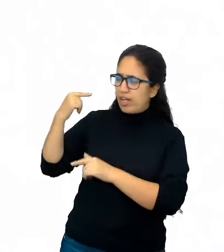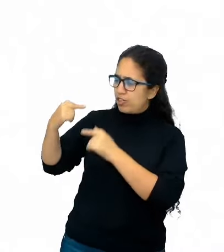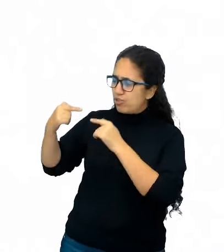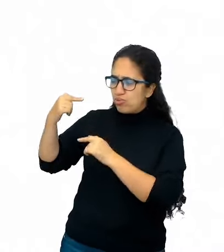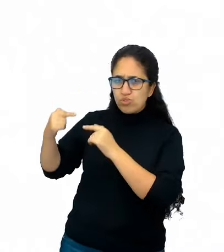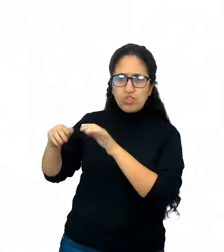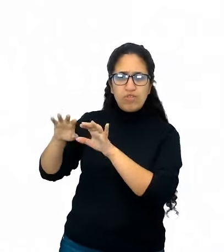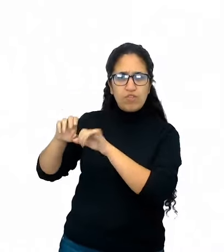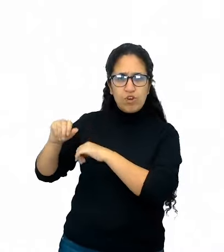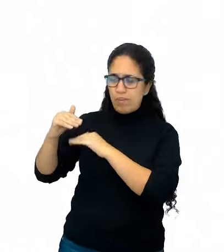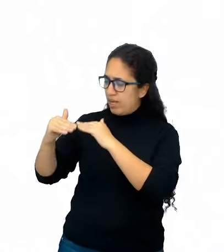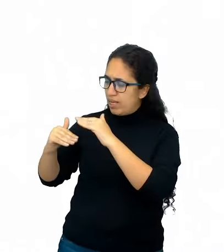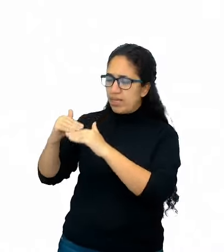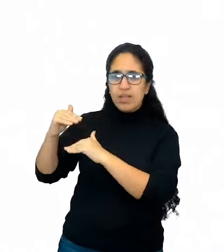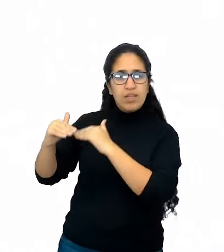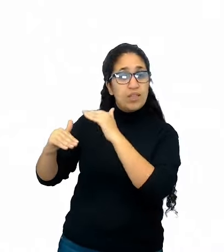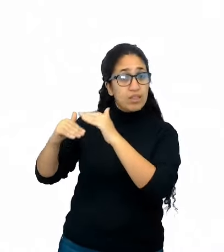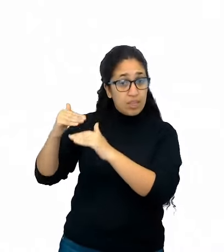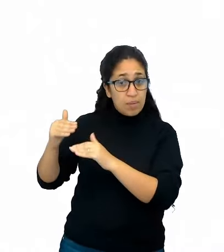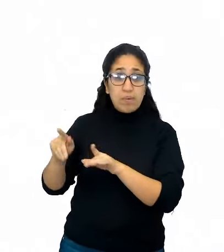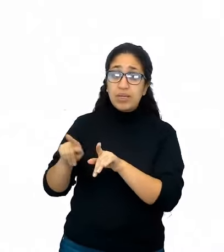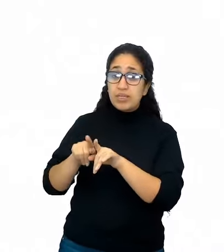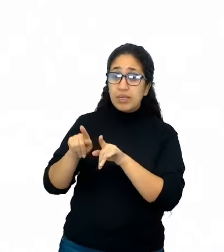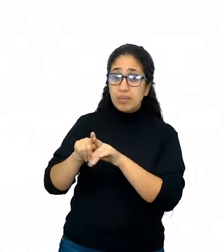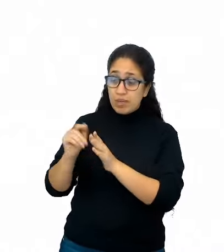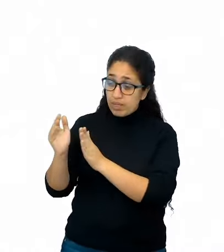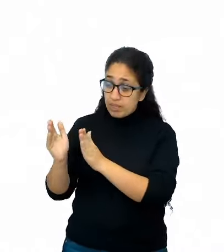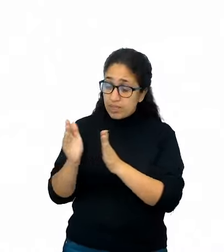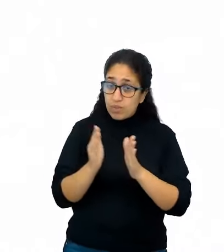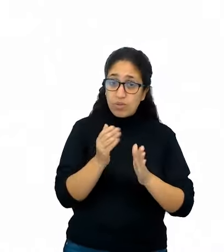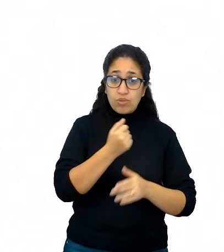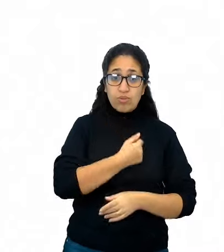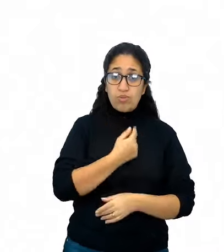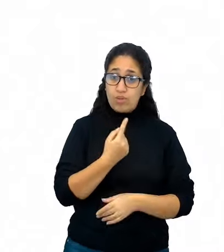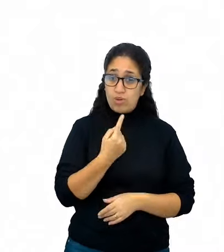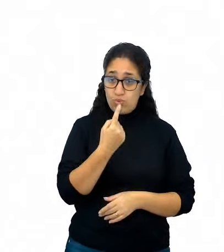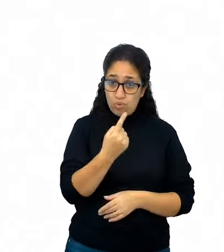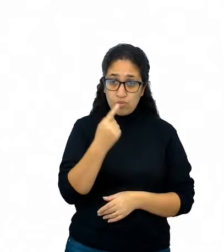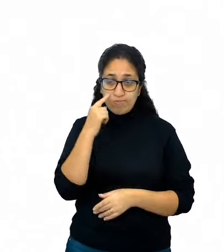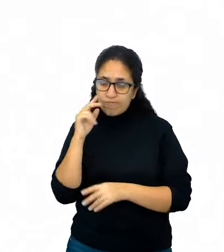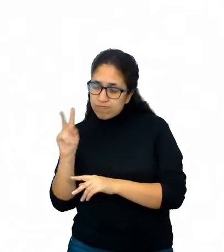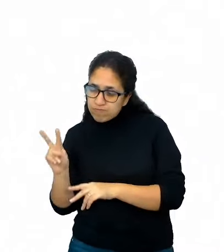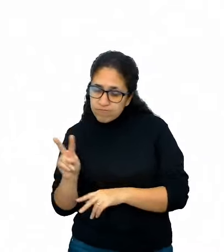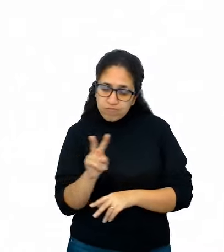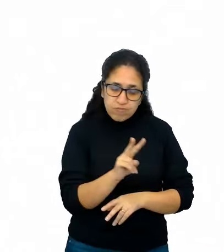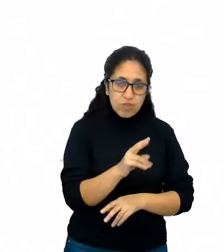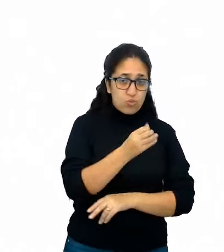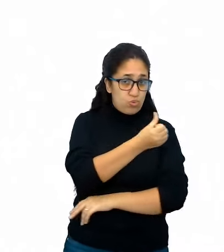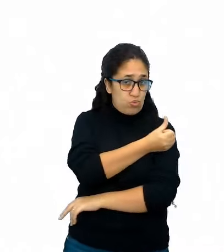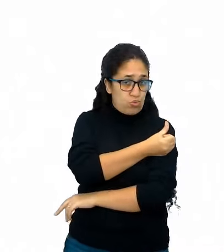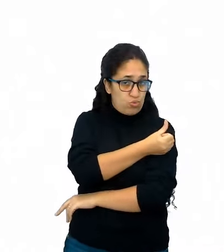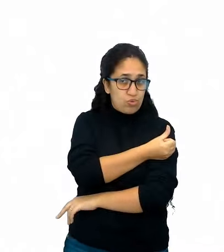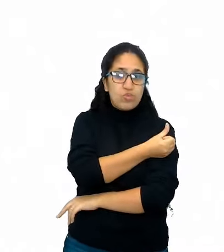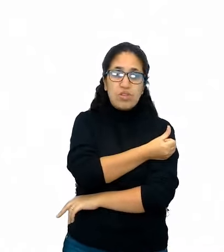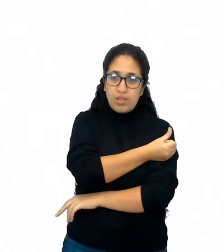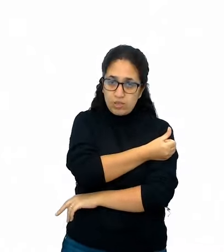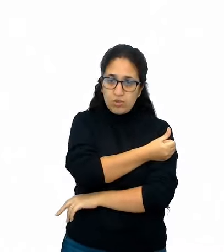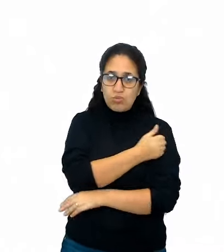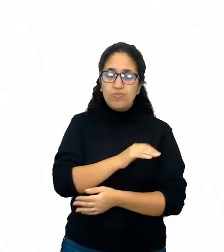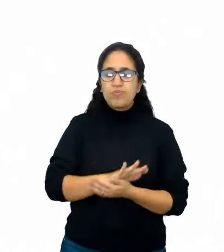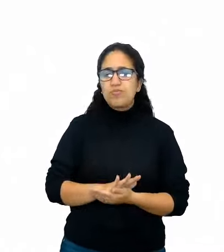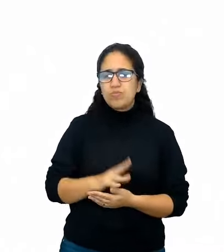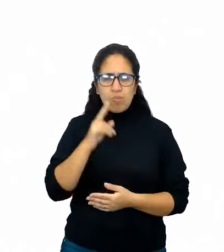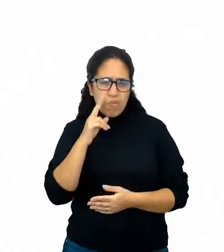na formação de etapa e explorar a sequência de atividade 1, volume 2, do sexto ano do ensino